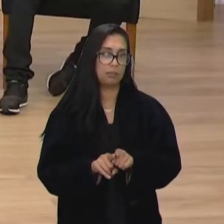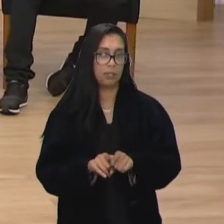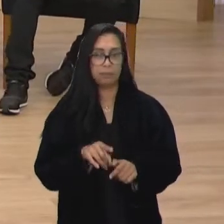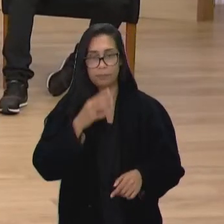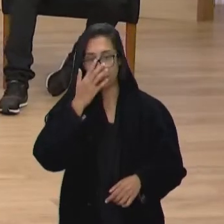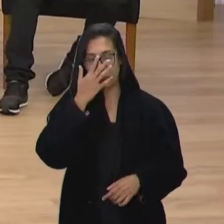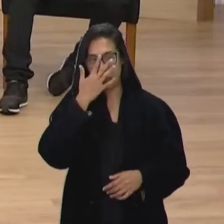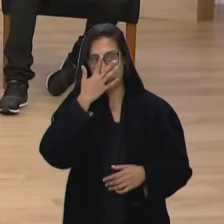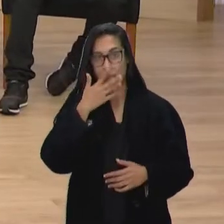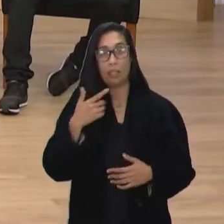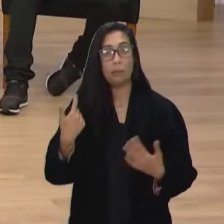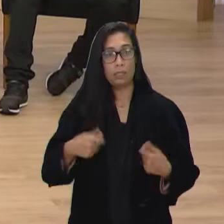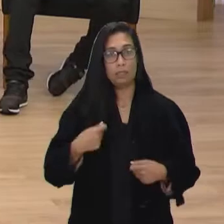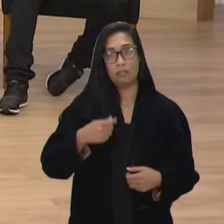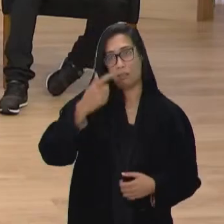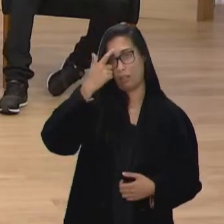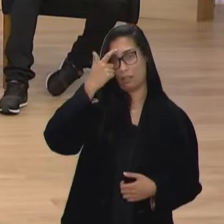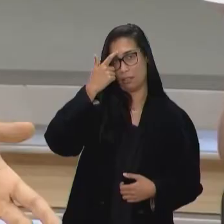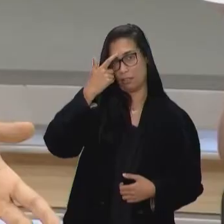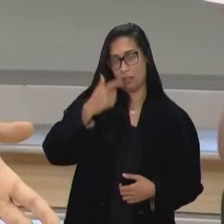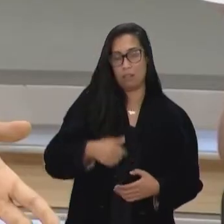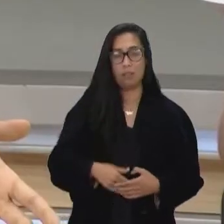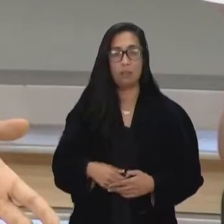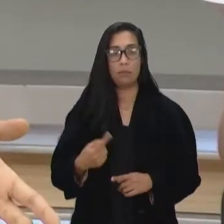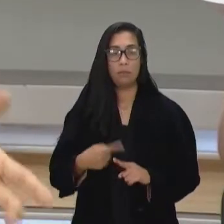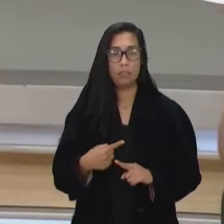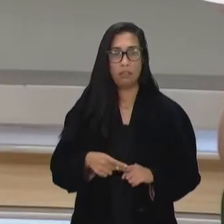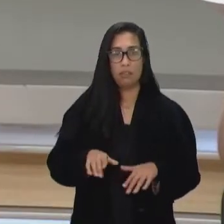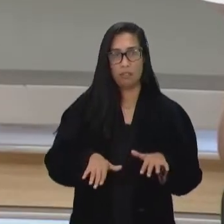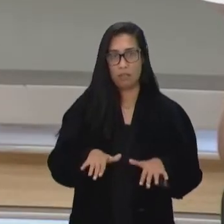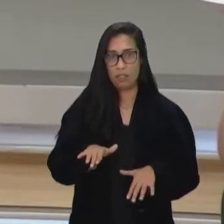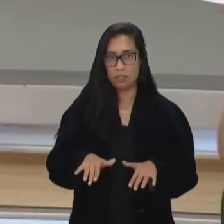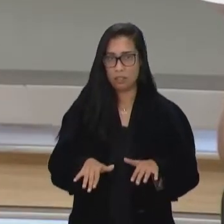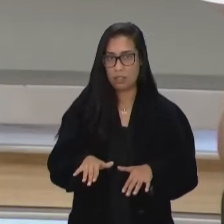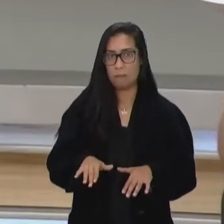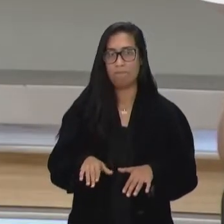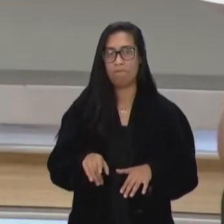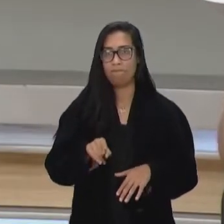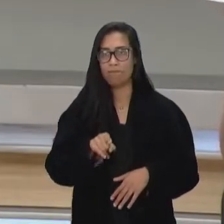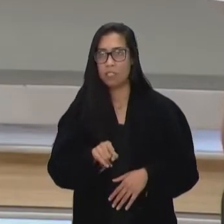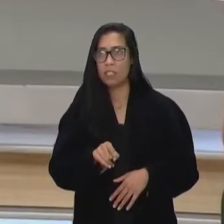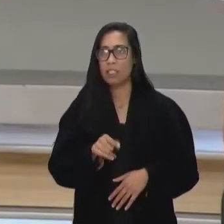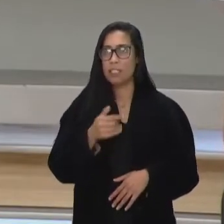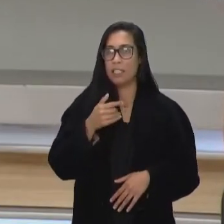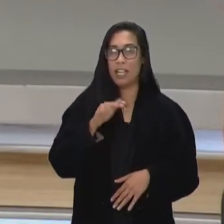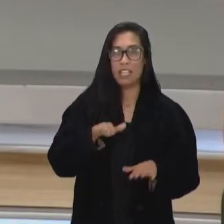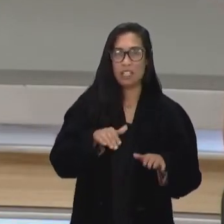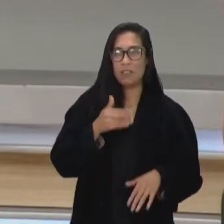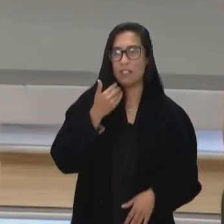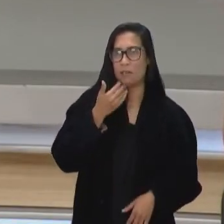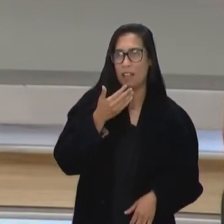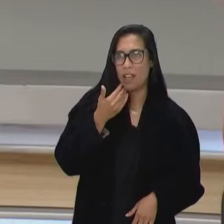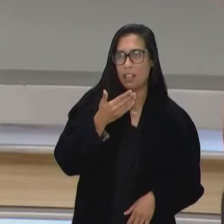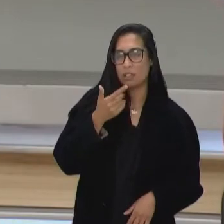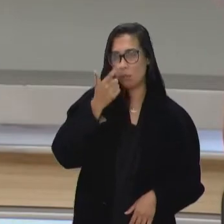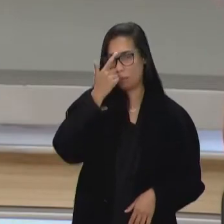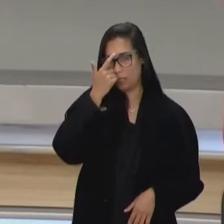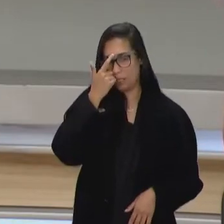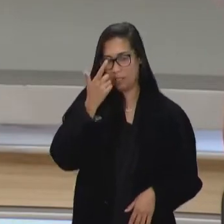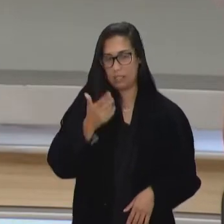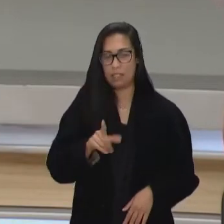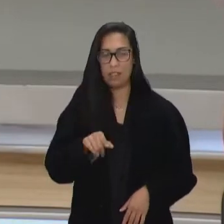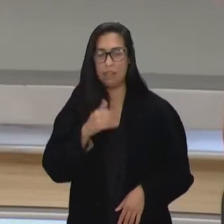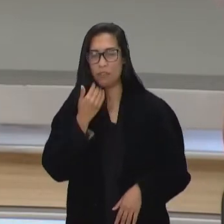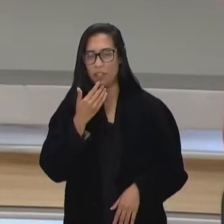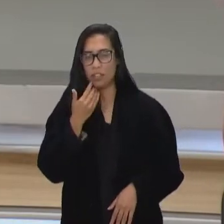das funções, porque você acaba tendo, muitas vezes, uma facilidade maior na hora de executar. Por exemplo, a gente tem, às